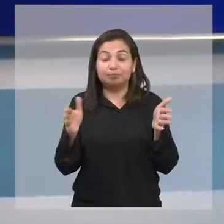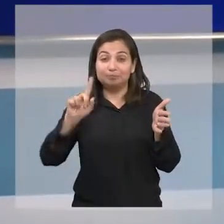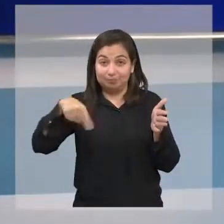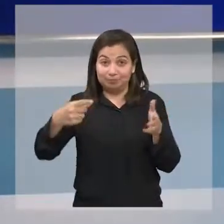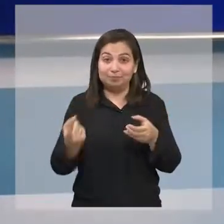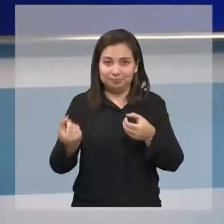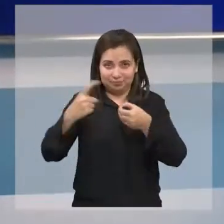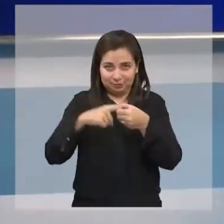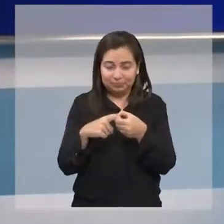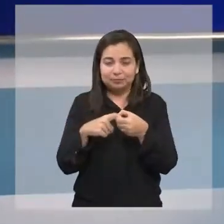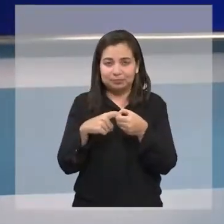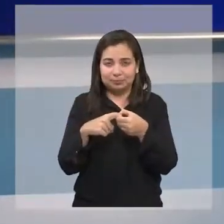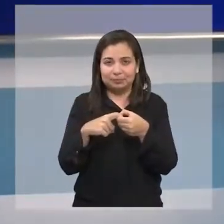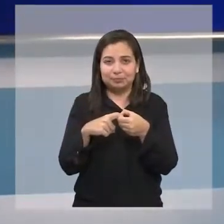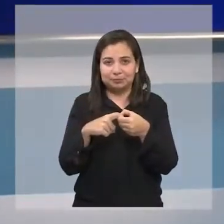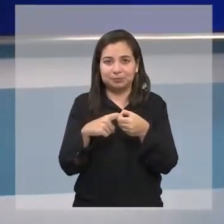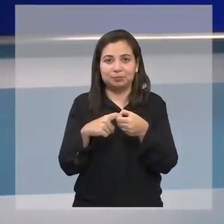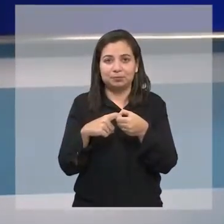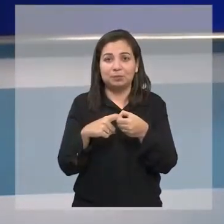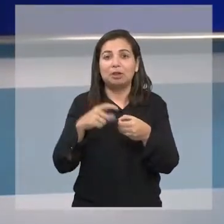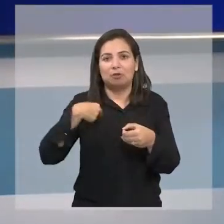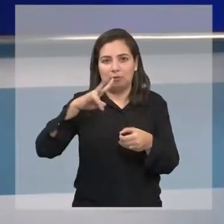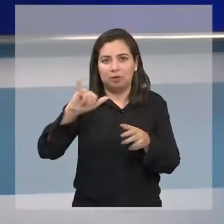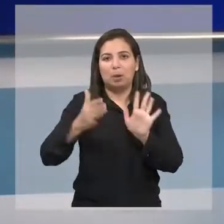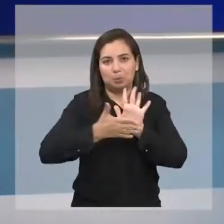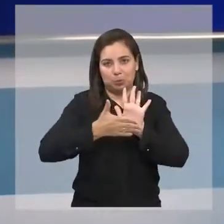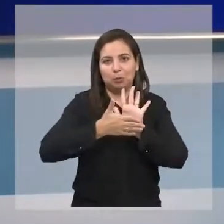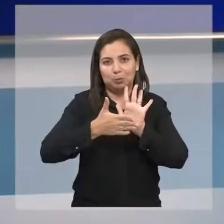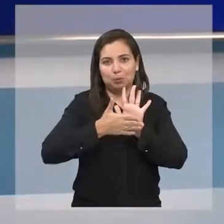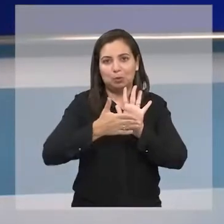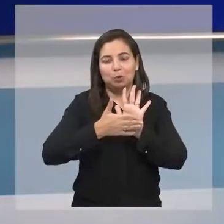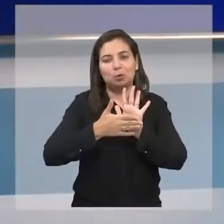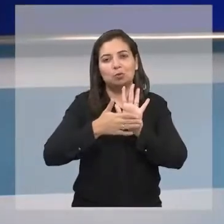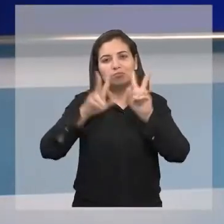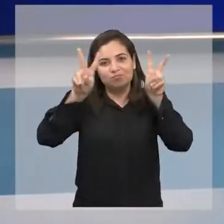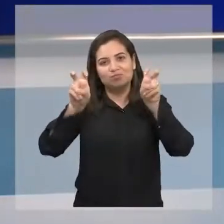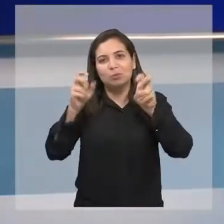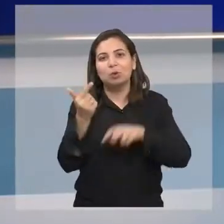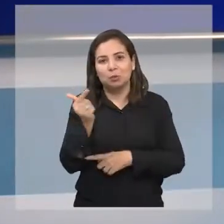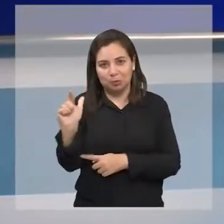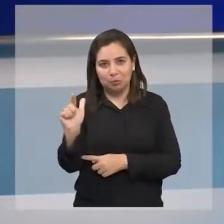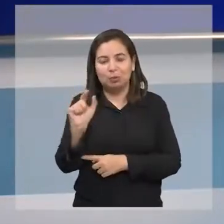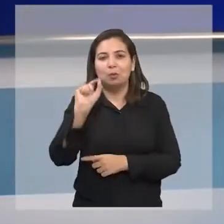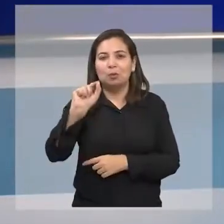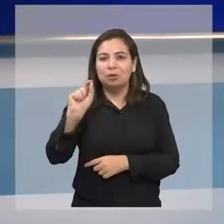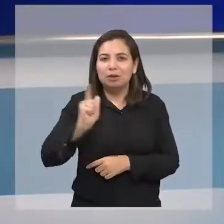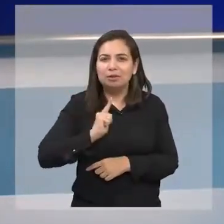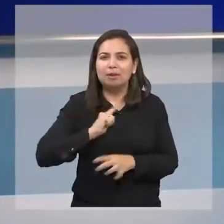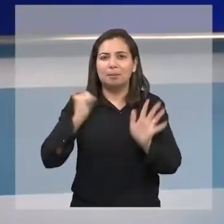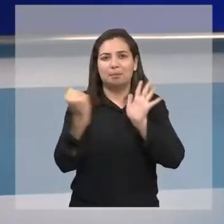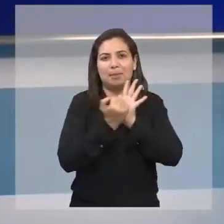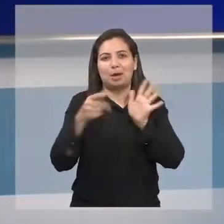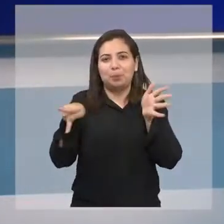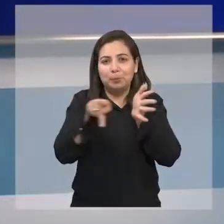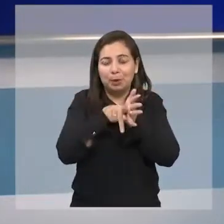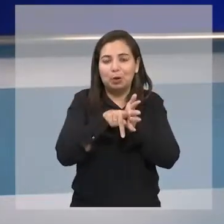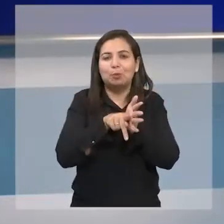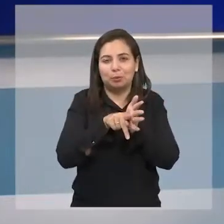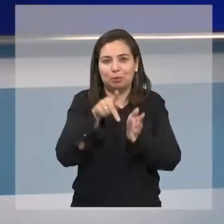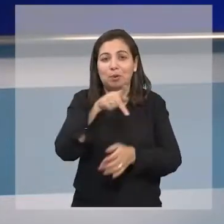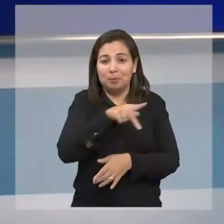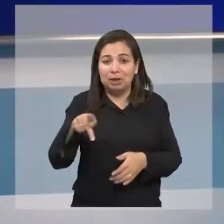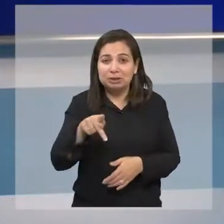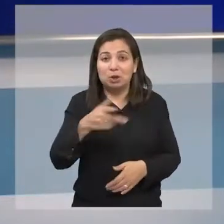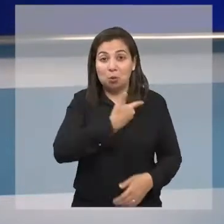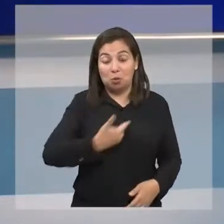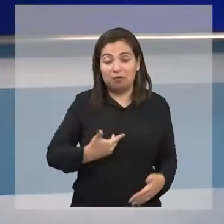retornar, eu vou propor mudança na pauta, embora ficando dentro dos marcos do atual governo, que é